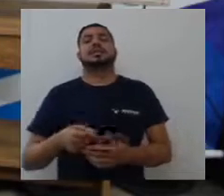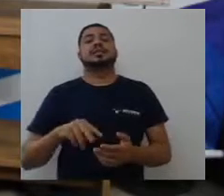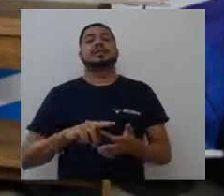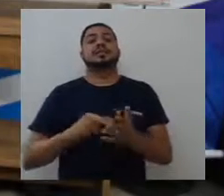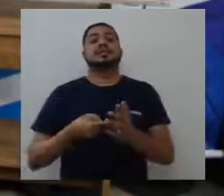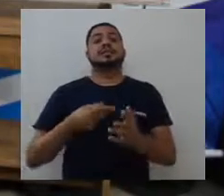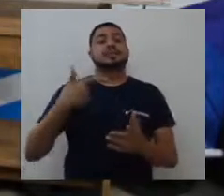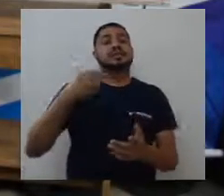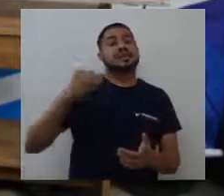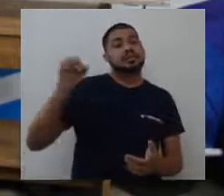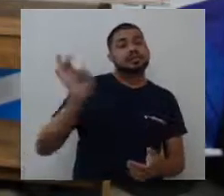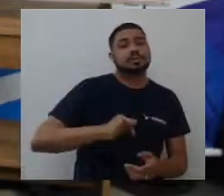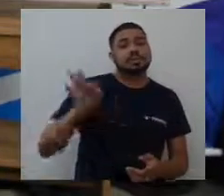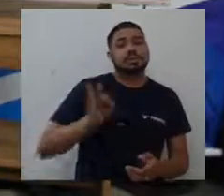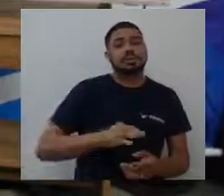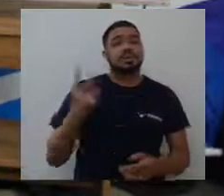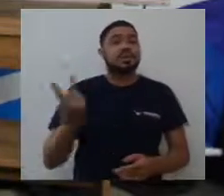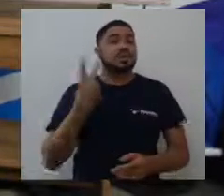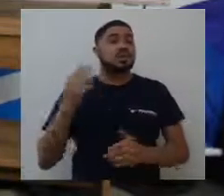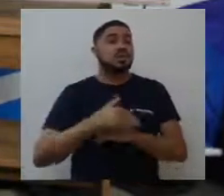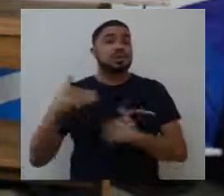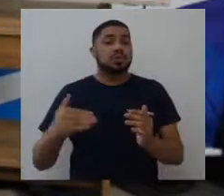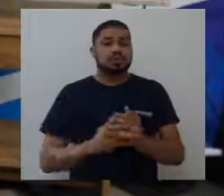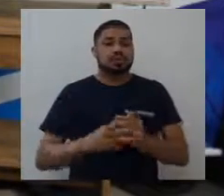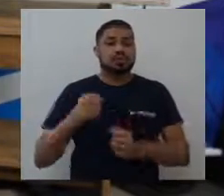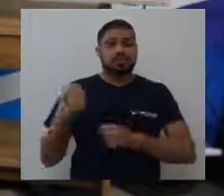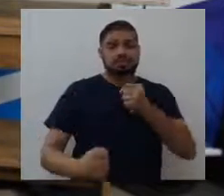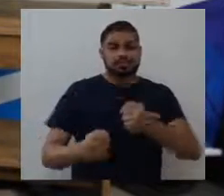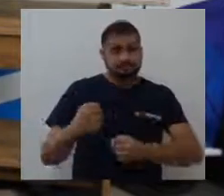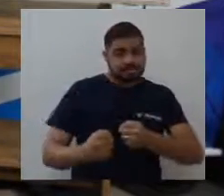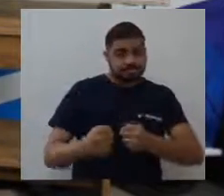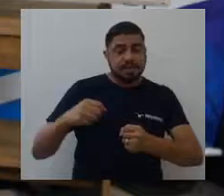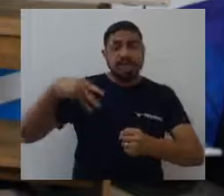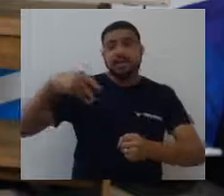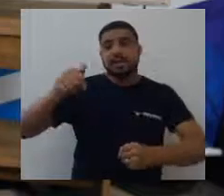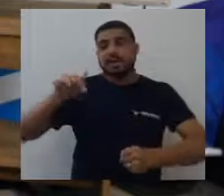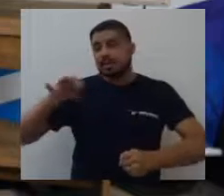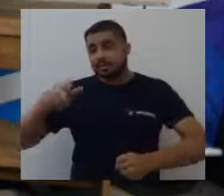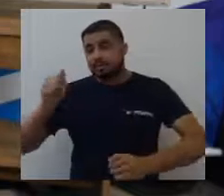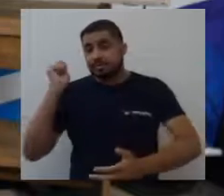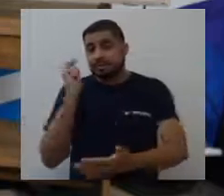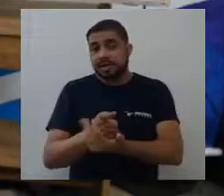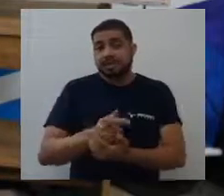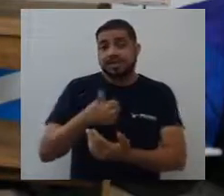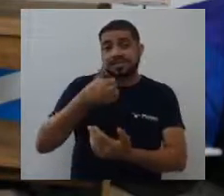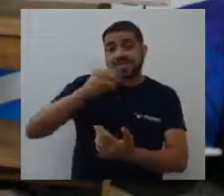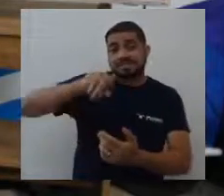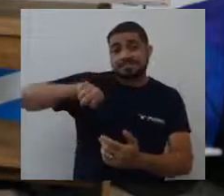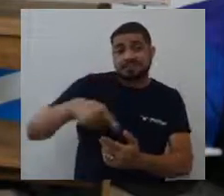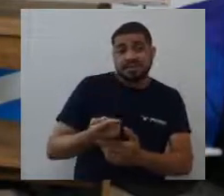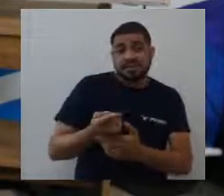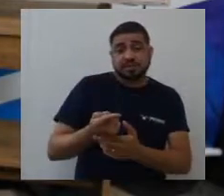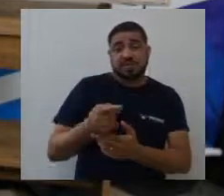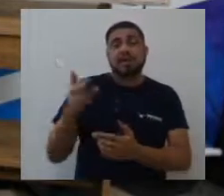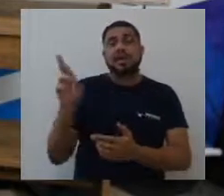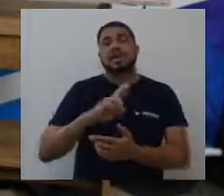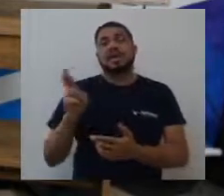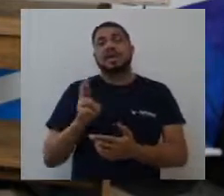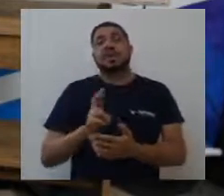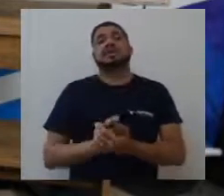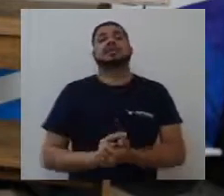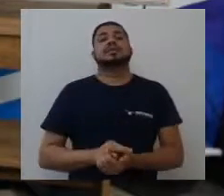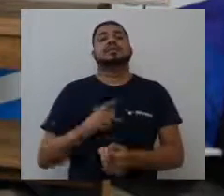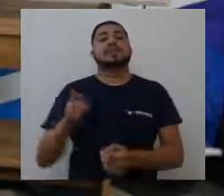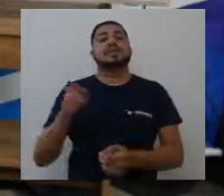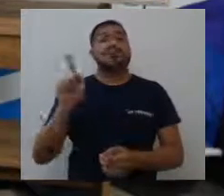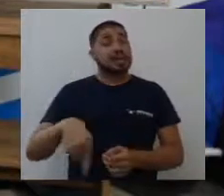20% do valor total do carro. Olha, Marília pagou 10 mil reais e essa entrada equivale a 20% do preço